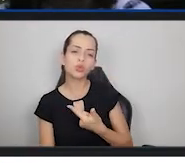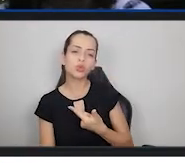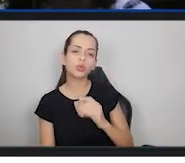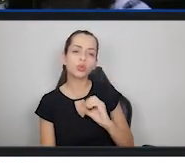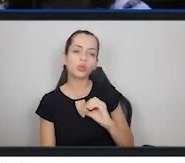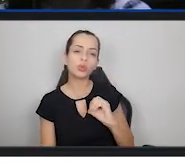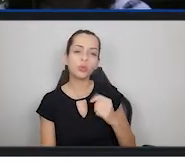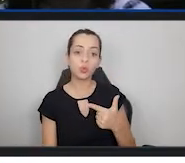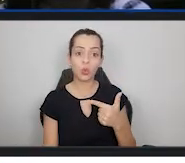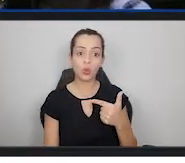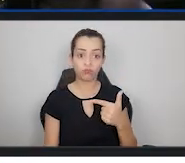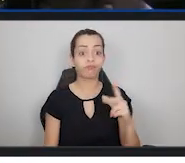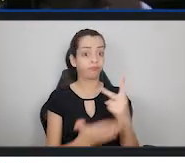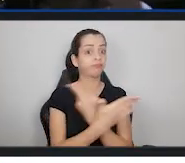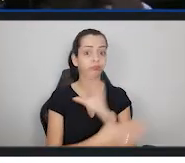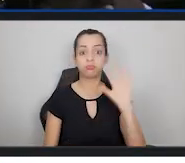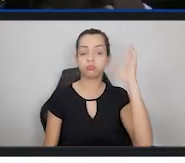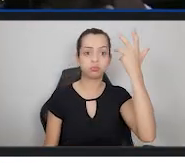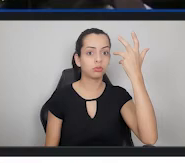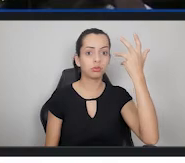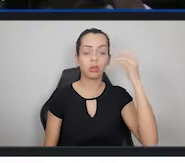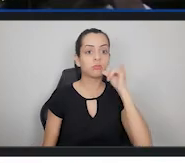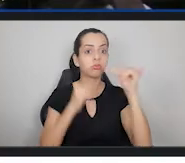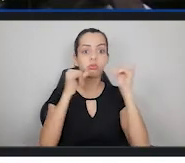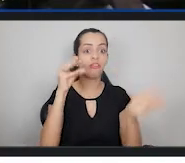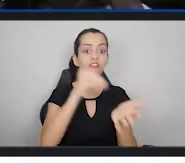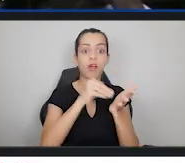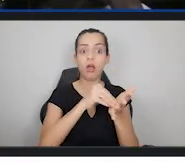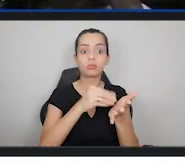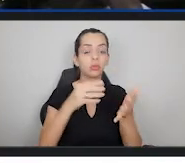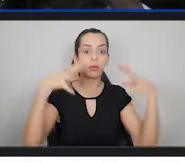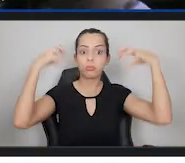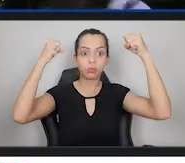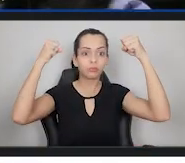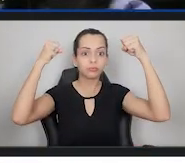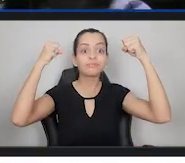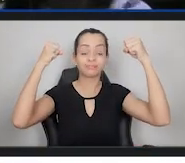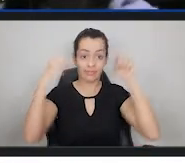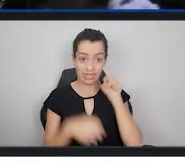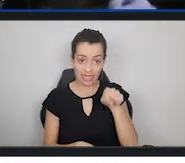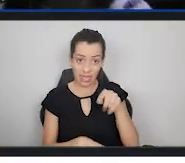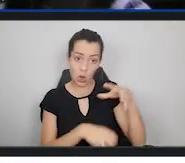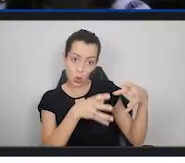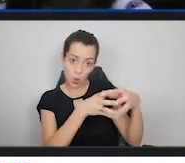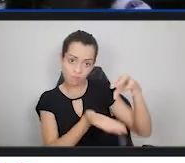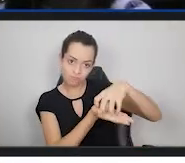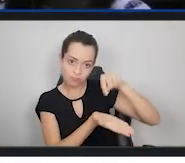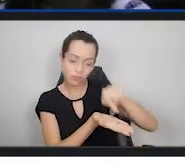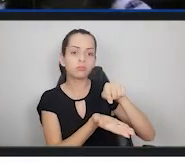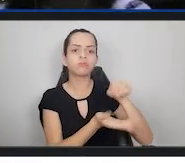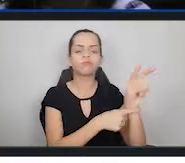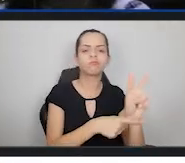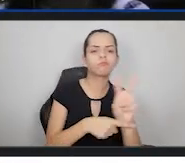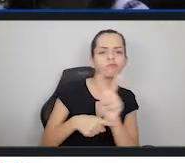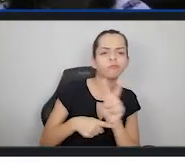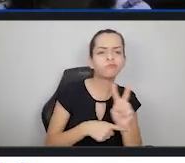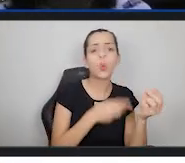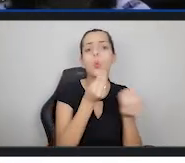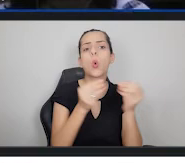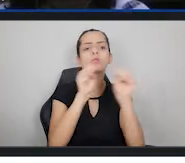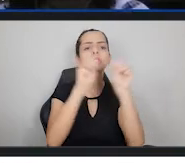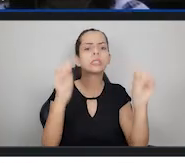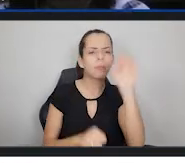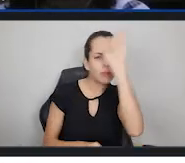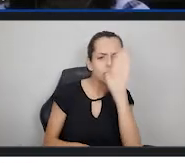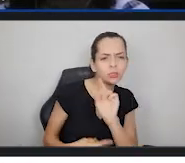aconteceu em 2002, por exemplo. Então, eles fazem esse monitoramento de como que está o suprimento de energia no